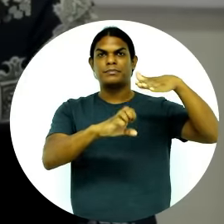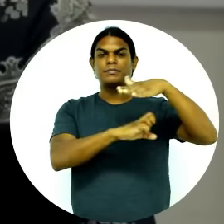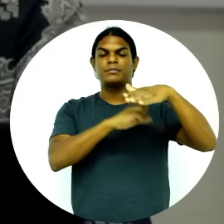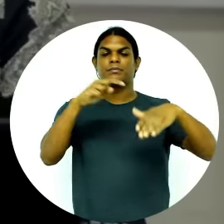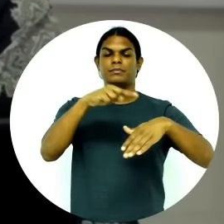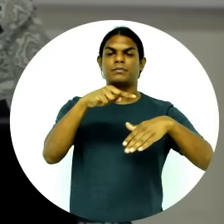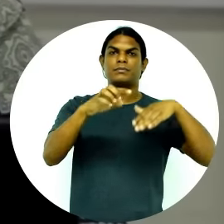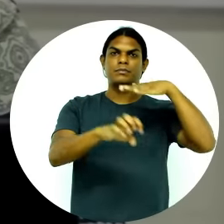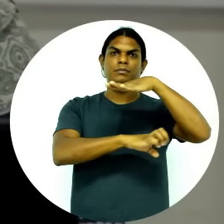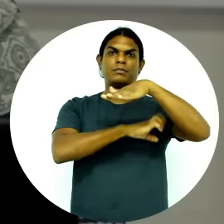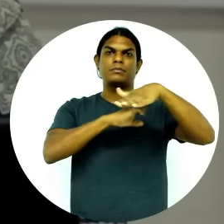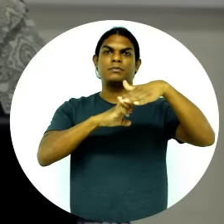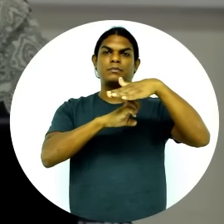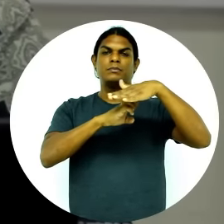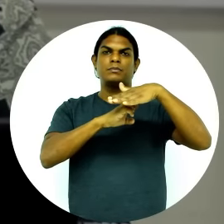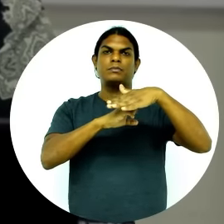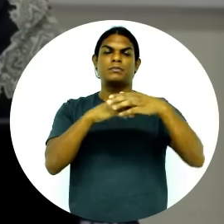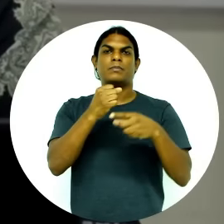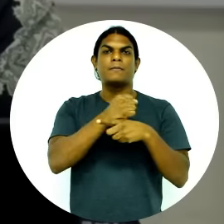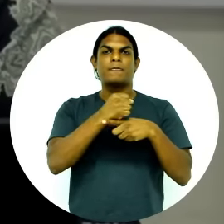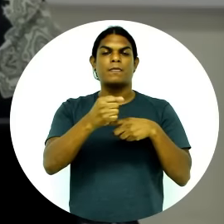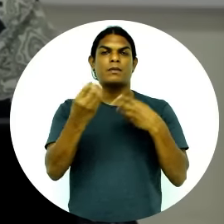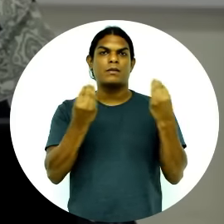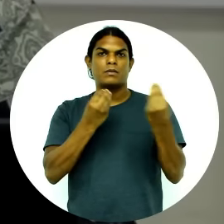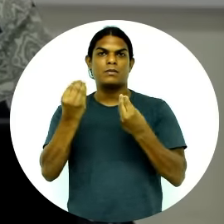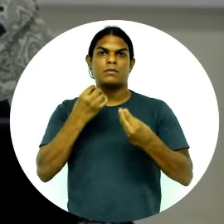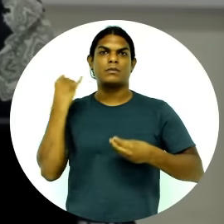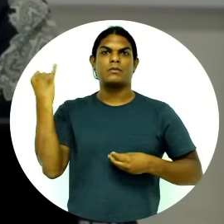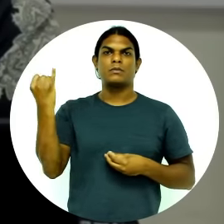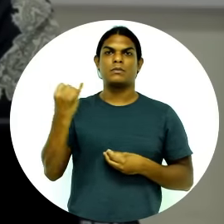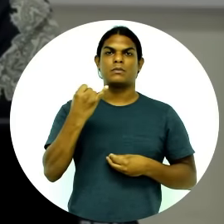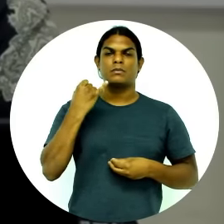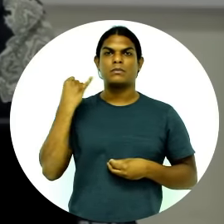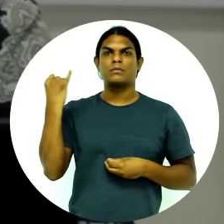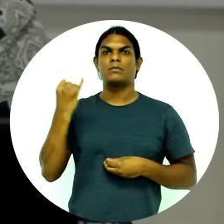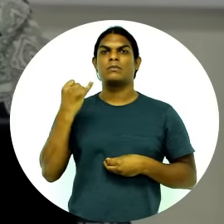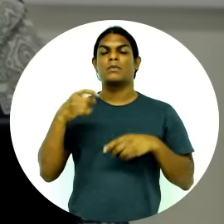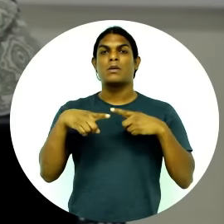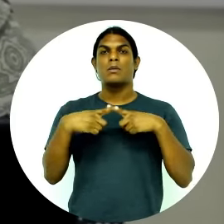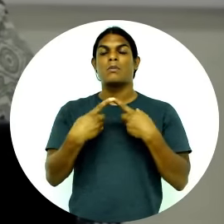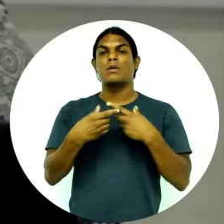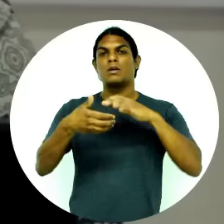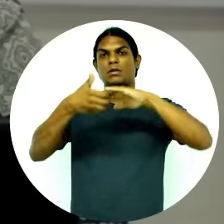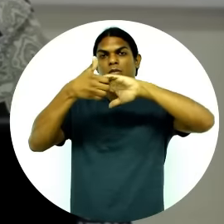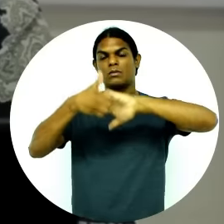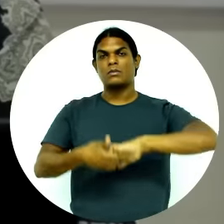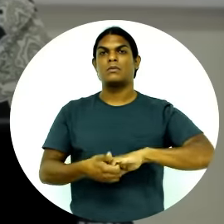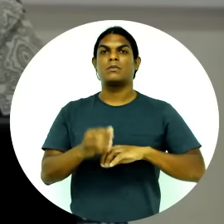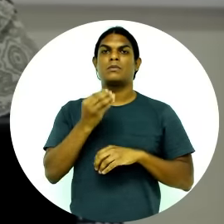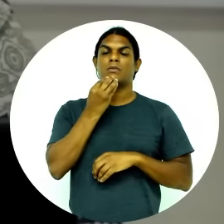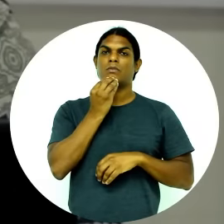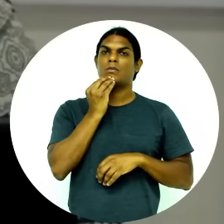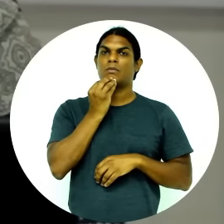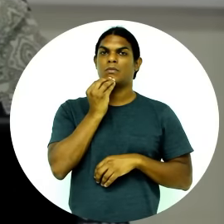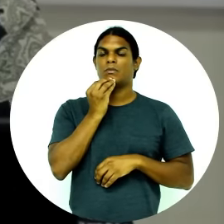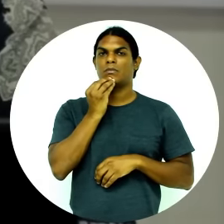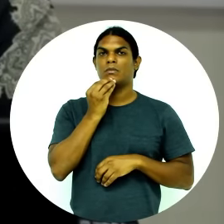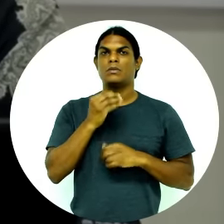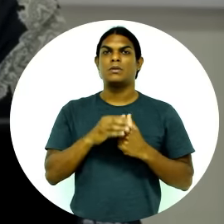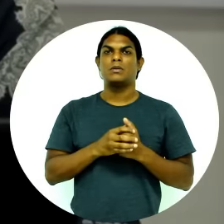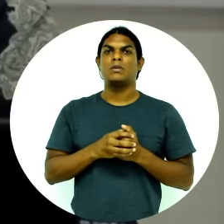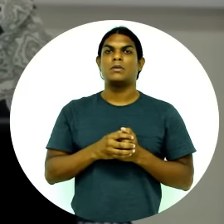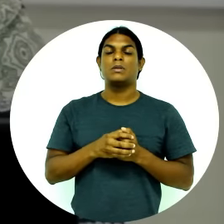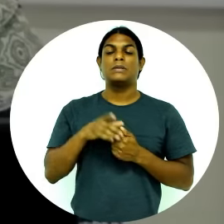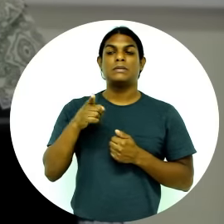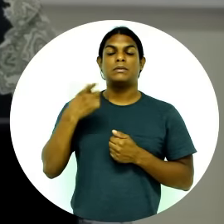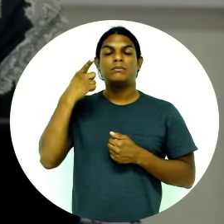entender cada um deles. Primeiro, subjetivismo. O que é isso? Atribuir ao avaliado qualidades e